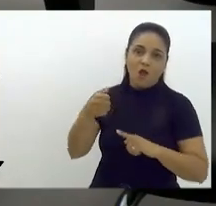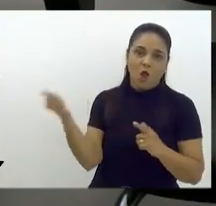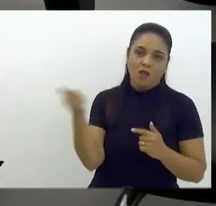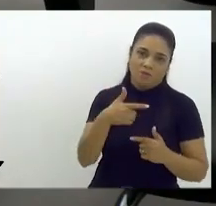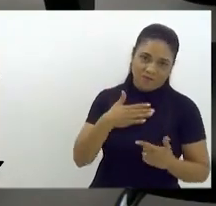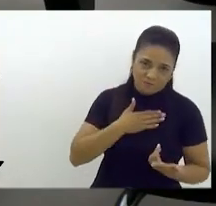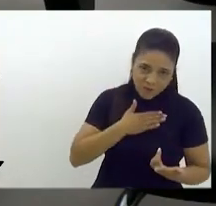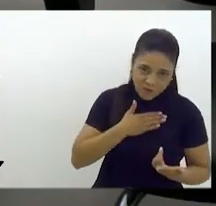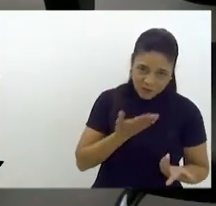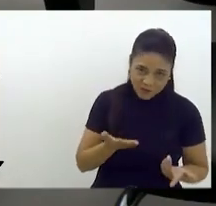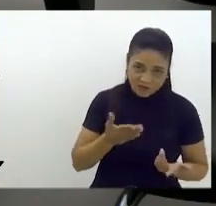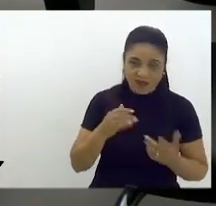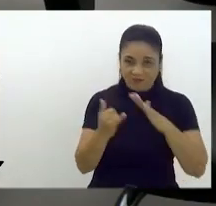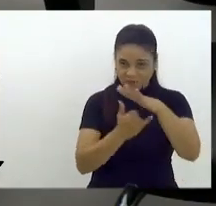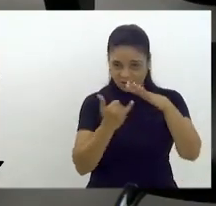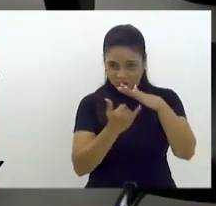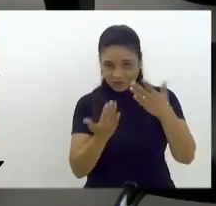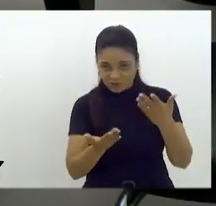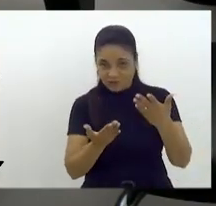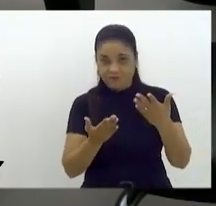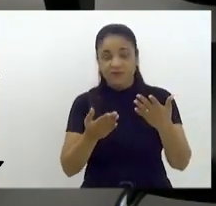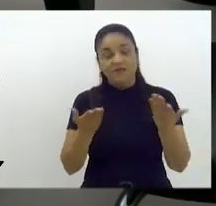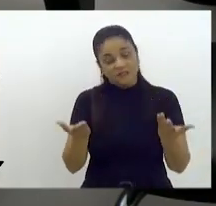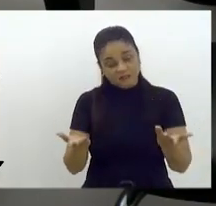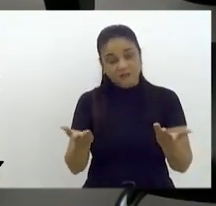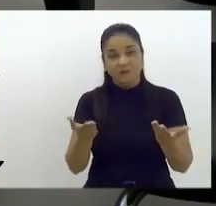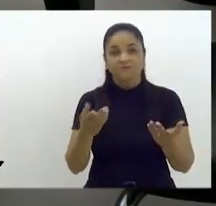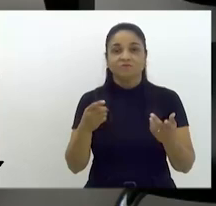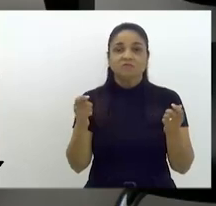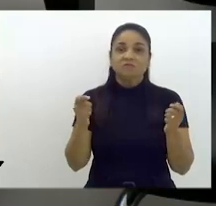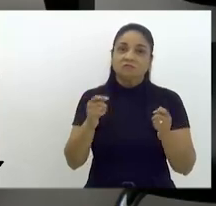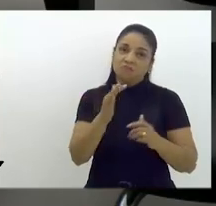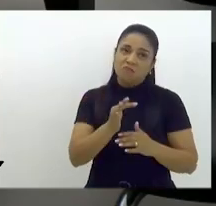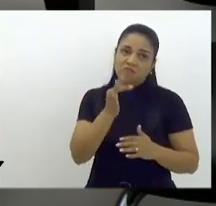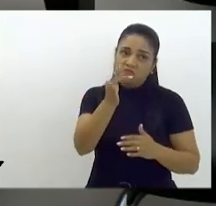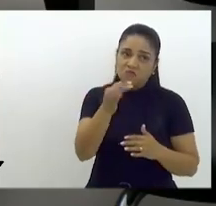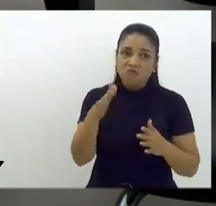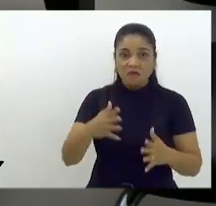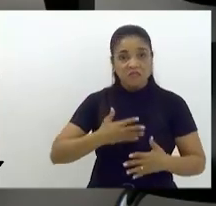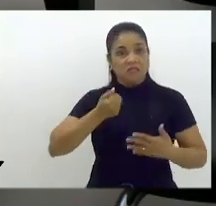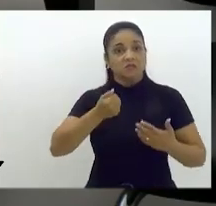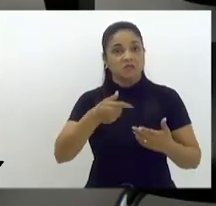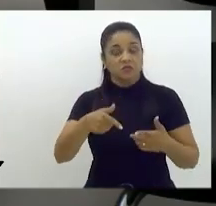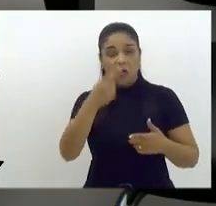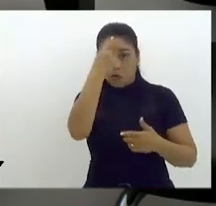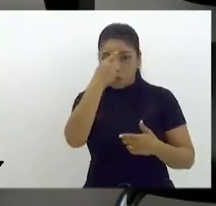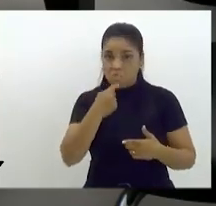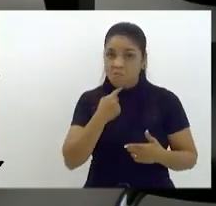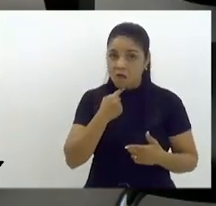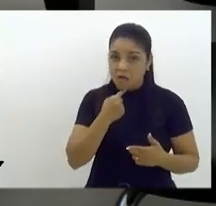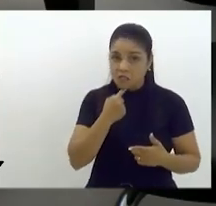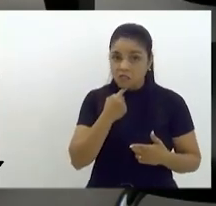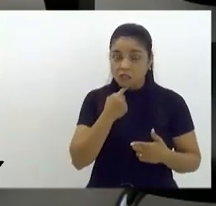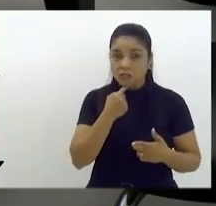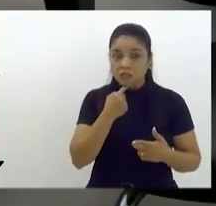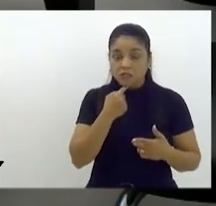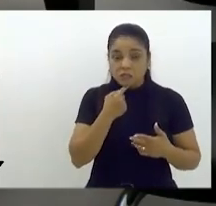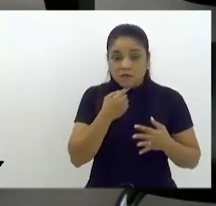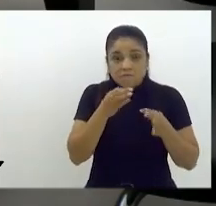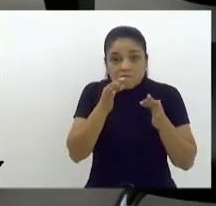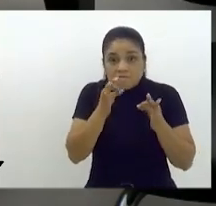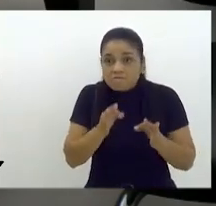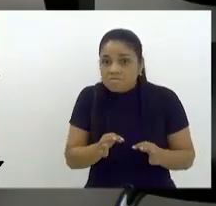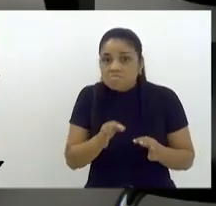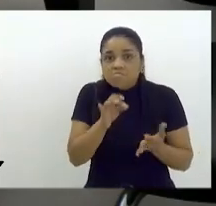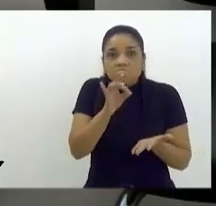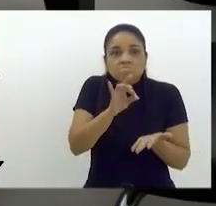nos próximos humanos ela é também subir exponencialmente a gente vai daqui a pouco se surpreender com imagens que você jura que é verdadeiro